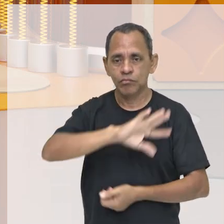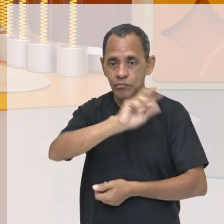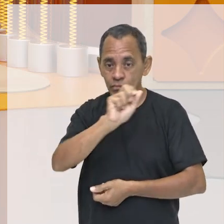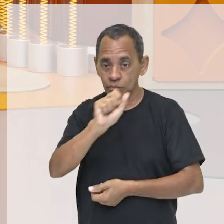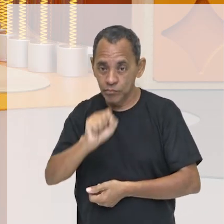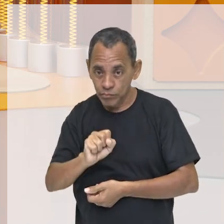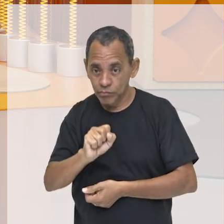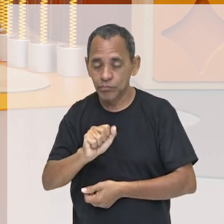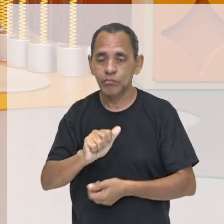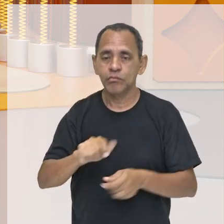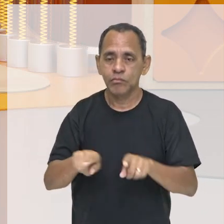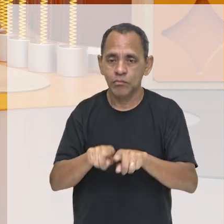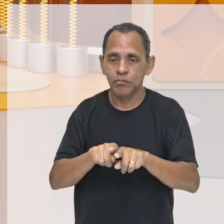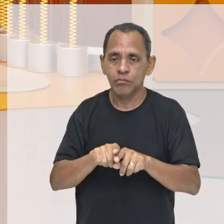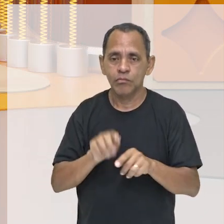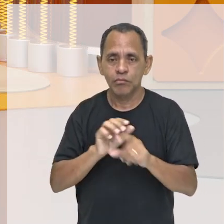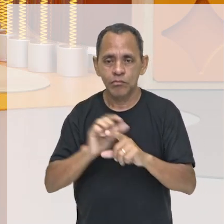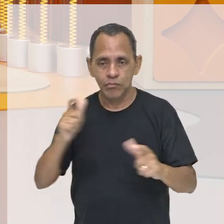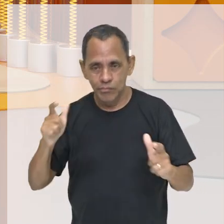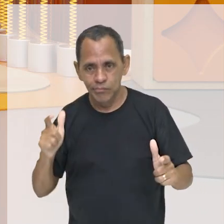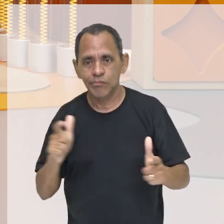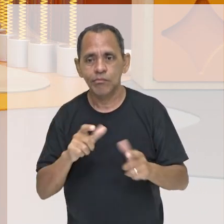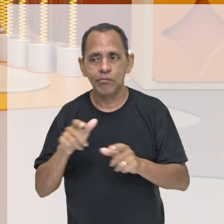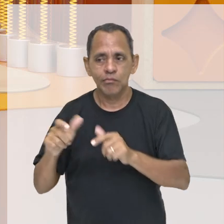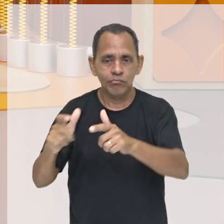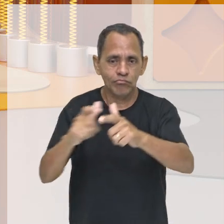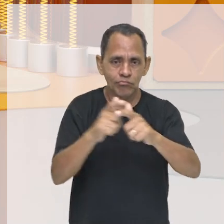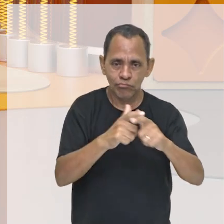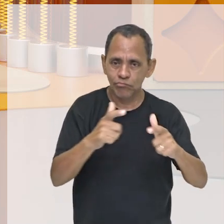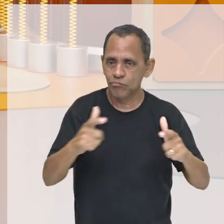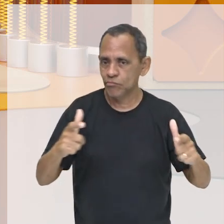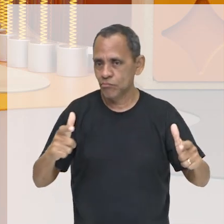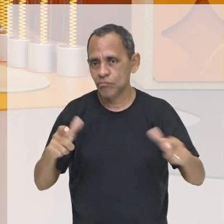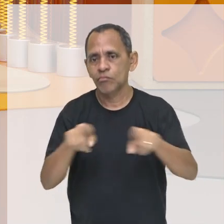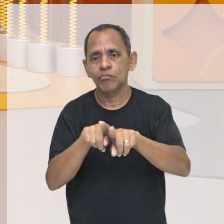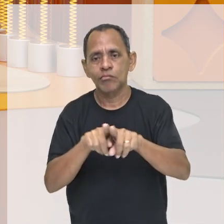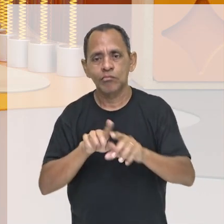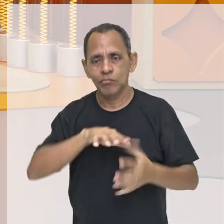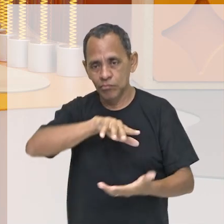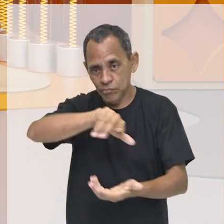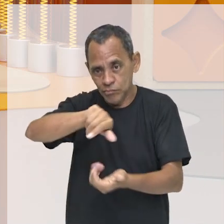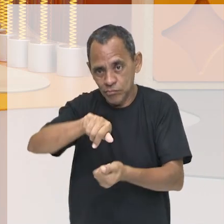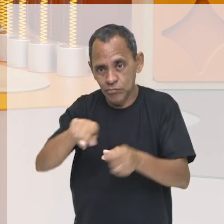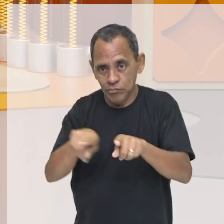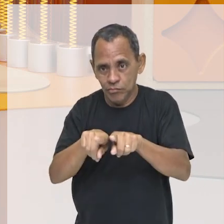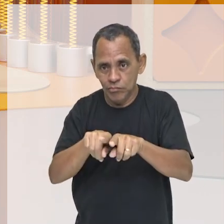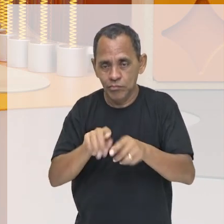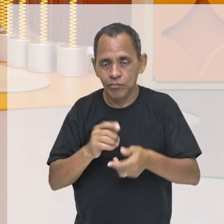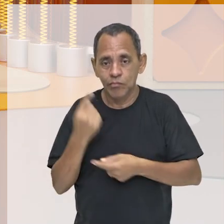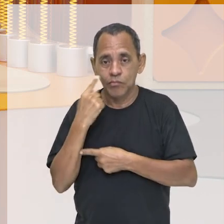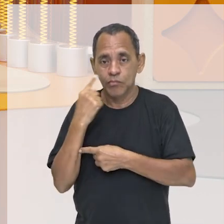território maior em expansão ou extensão territorial de todo o planeta.